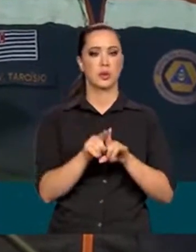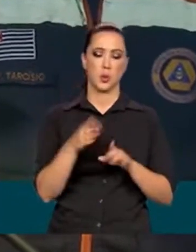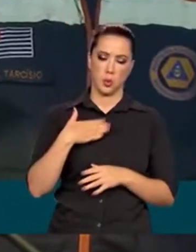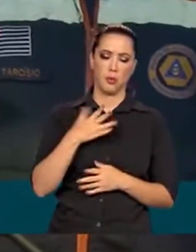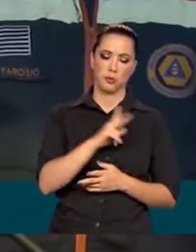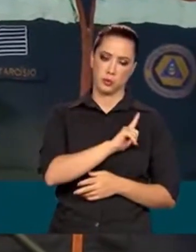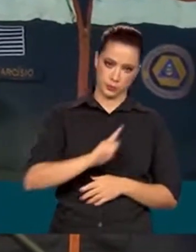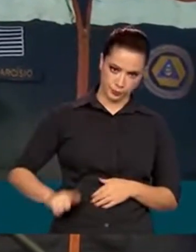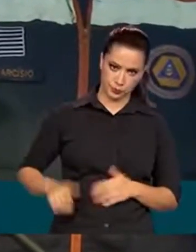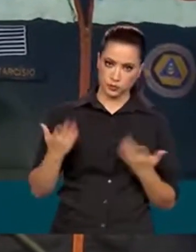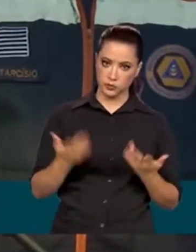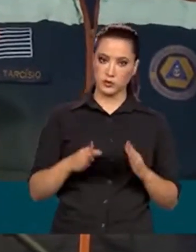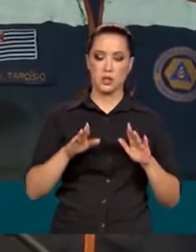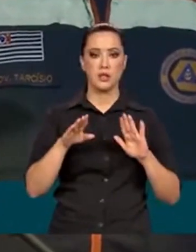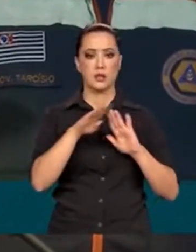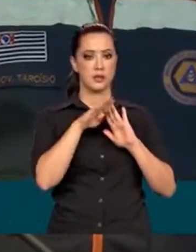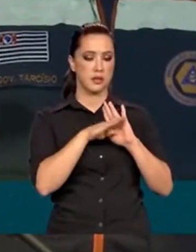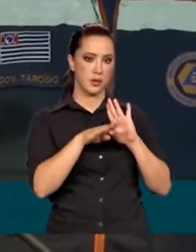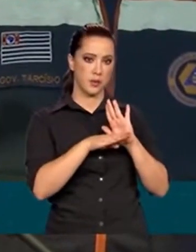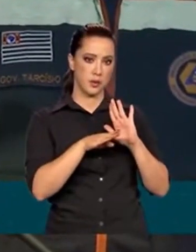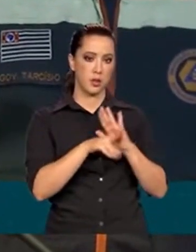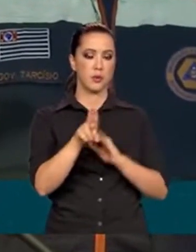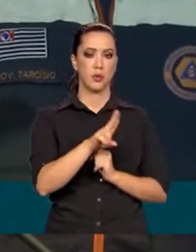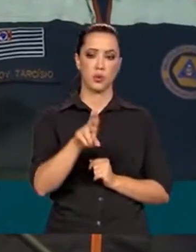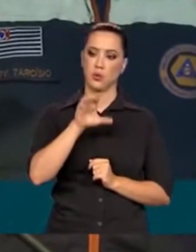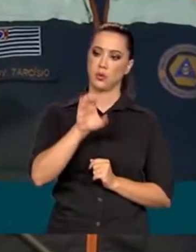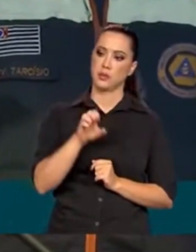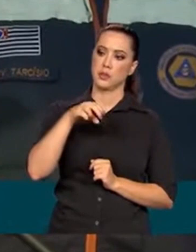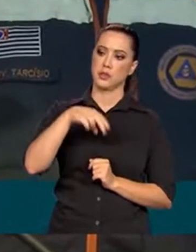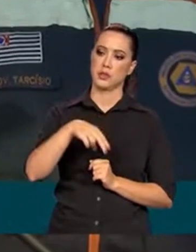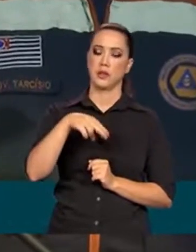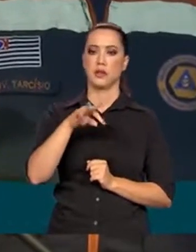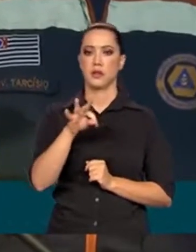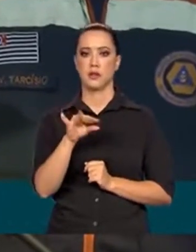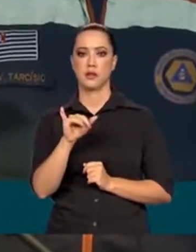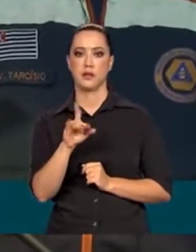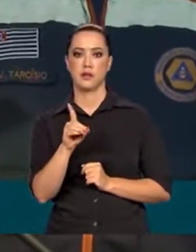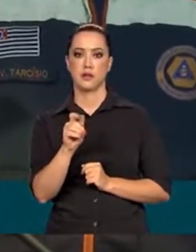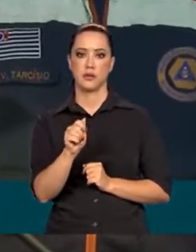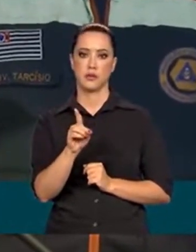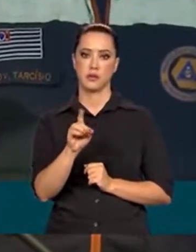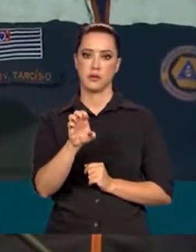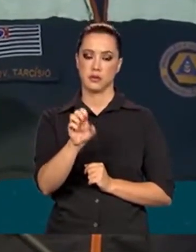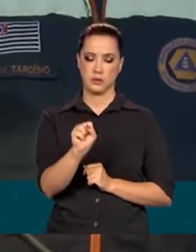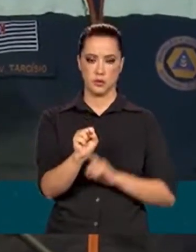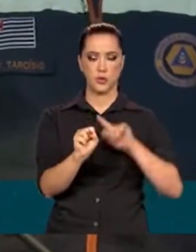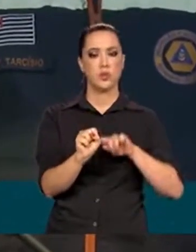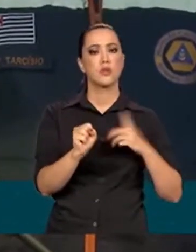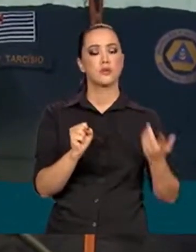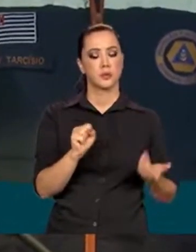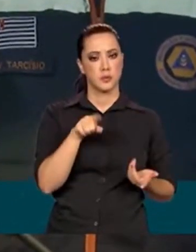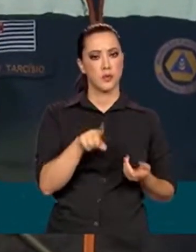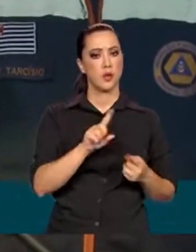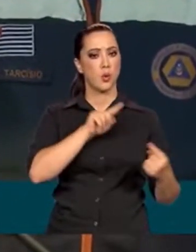é um programa chamado Entidades. Então, é o programa Entidades